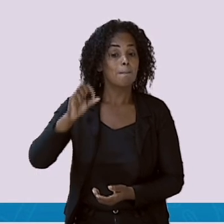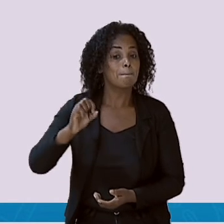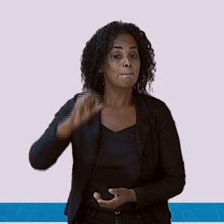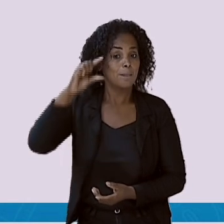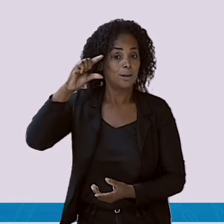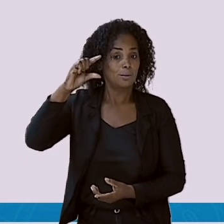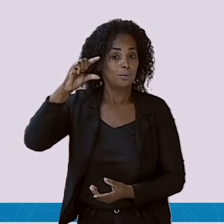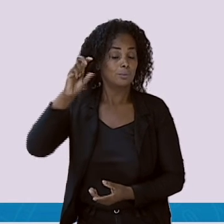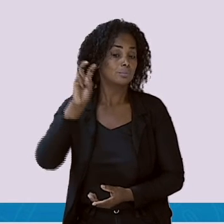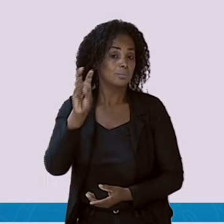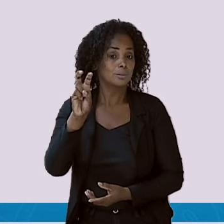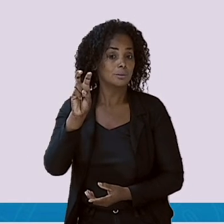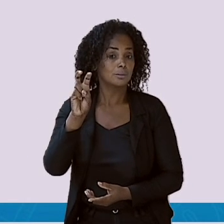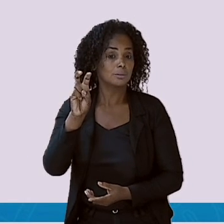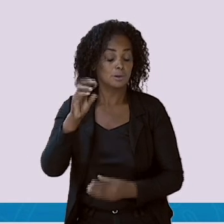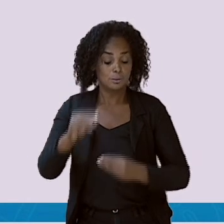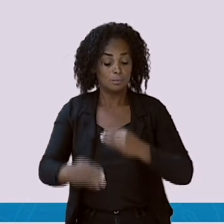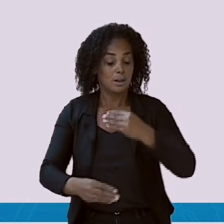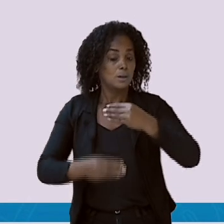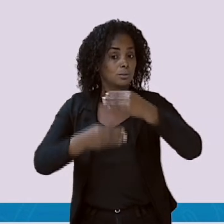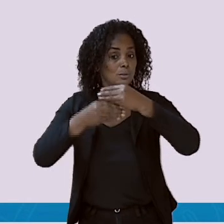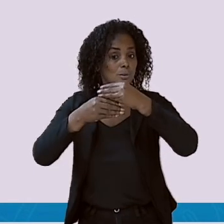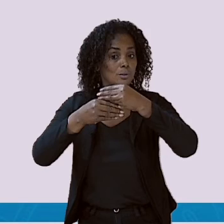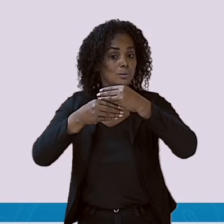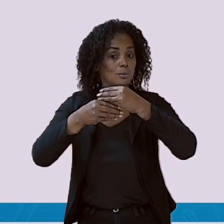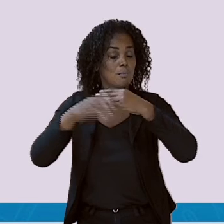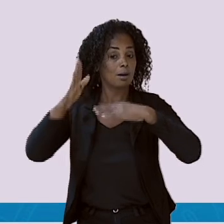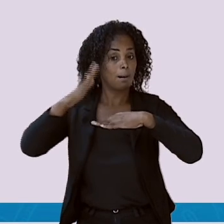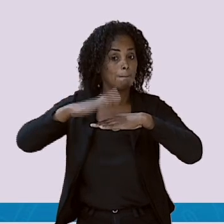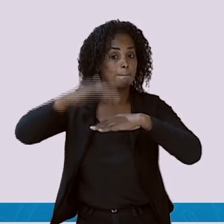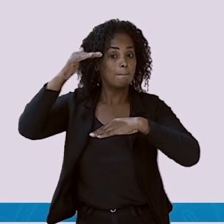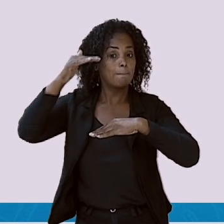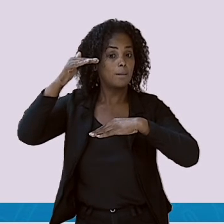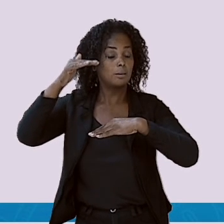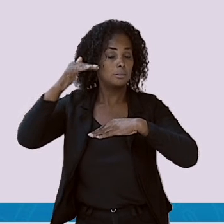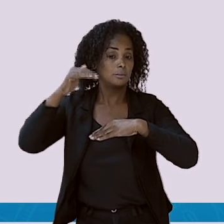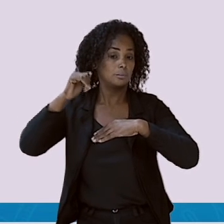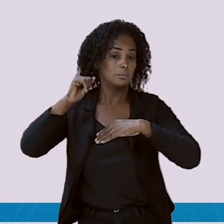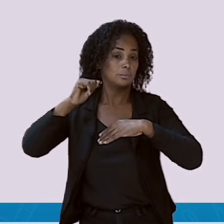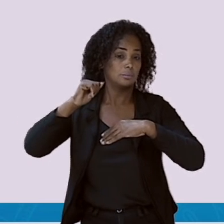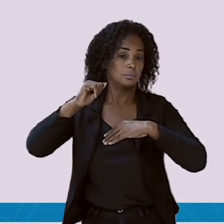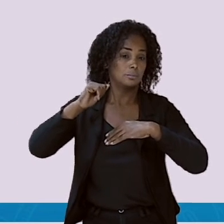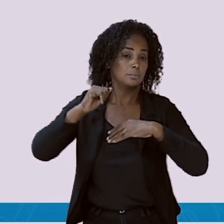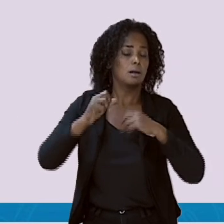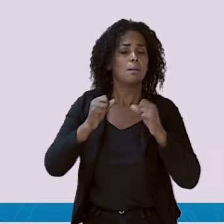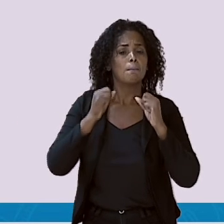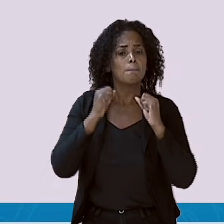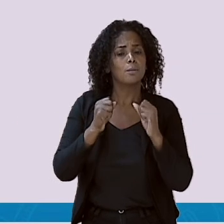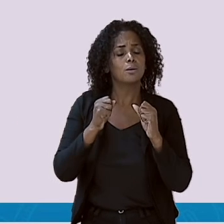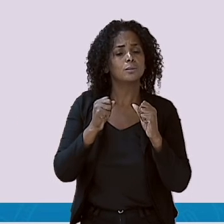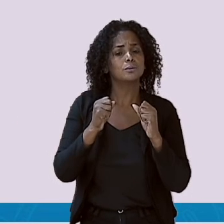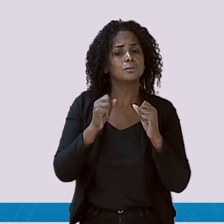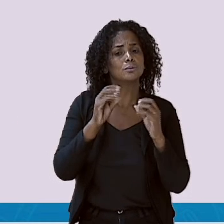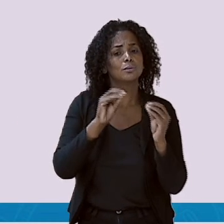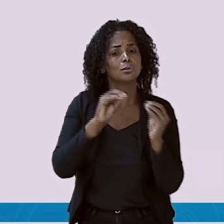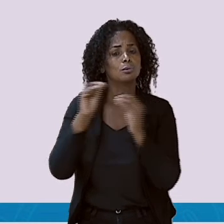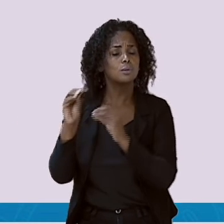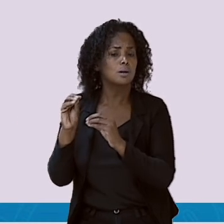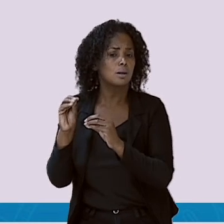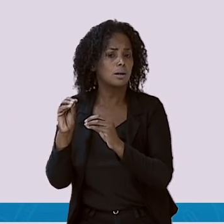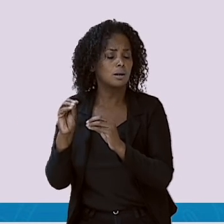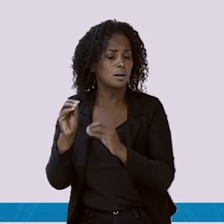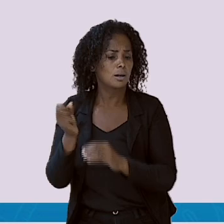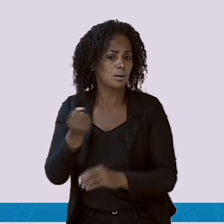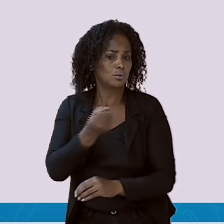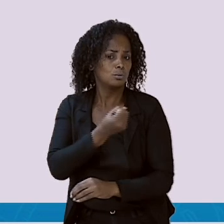eu arredondo para mais. Então, eu acrescento um número aqui na